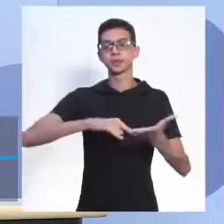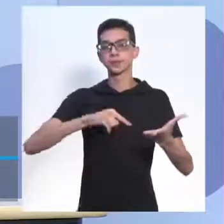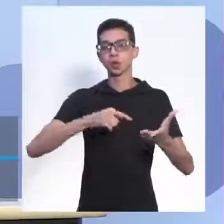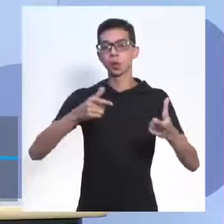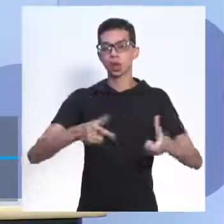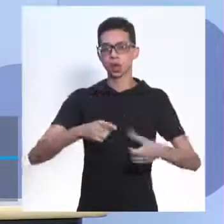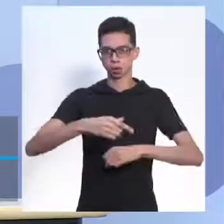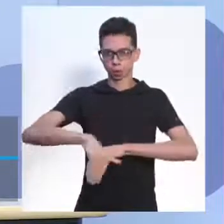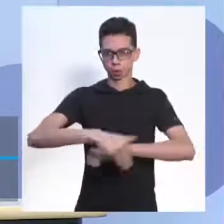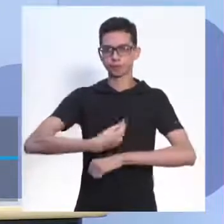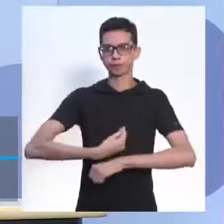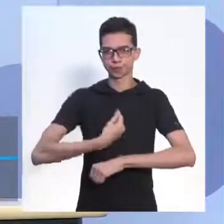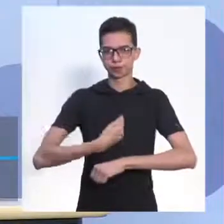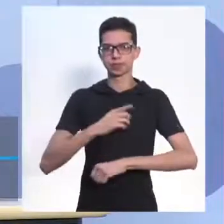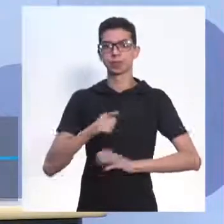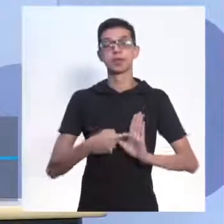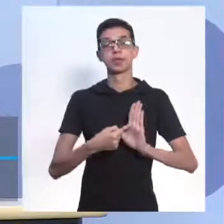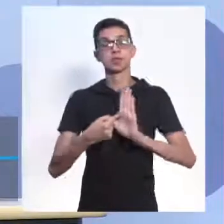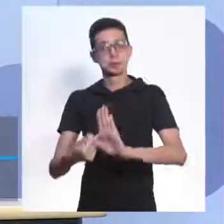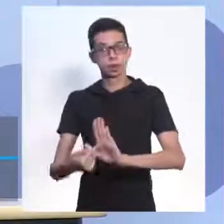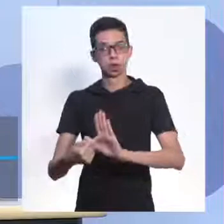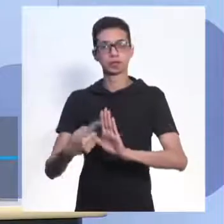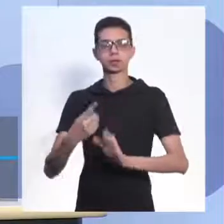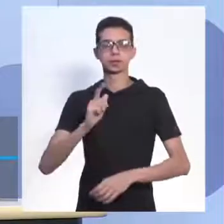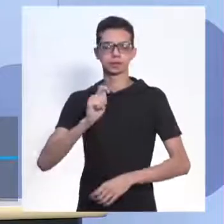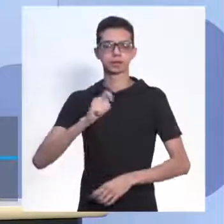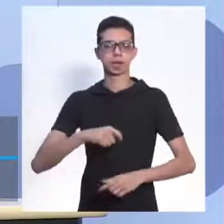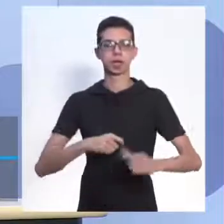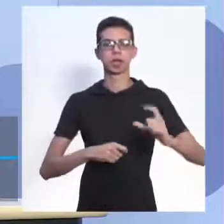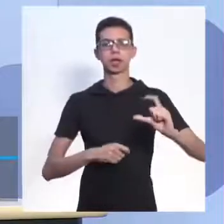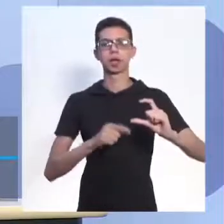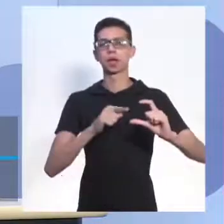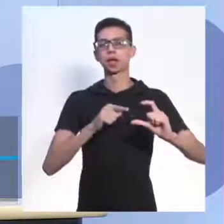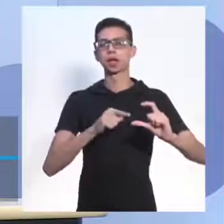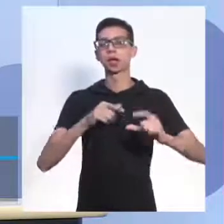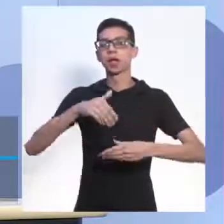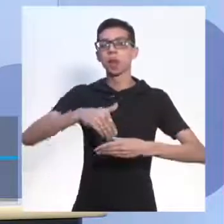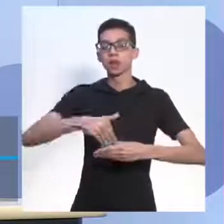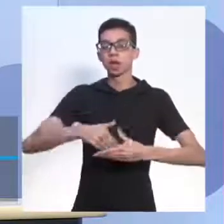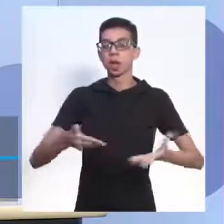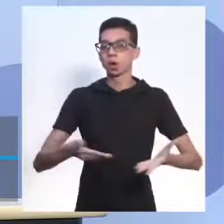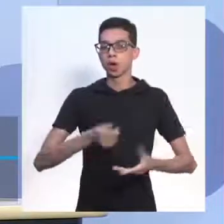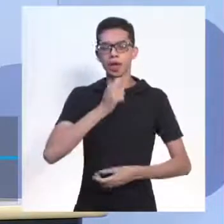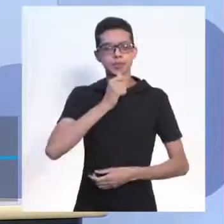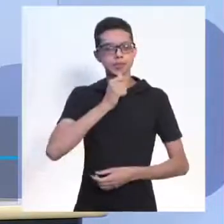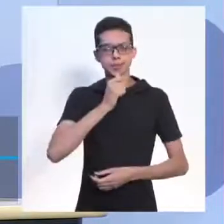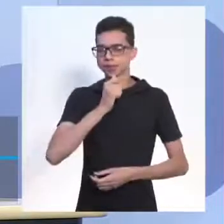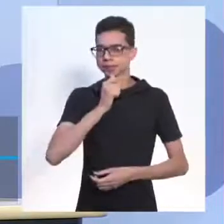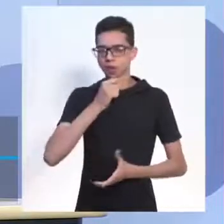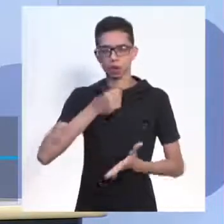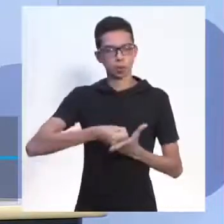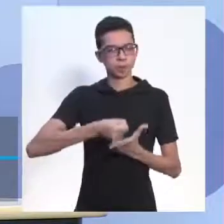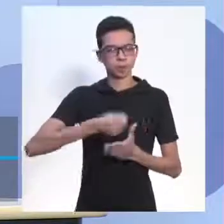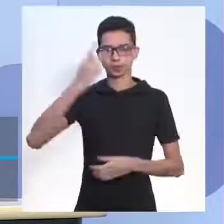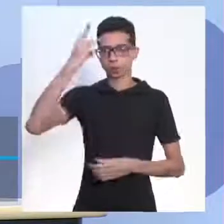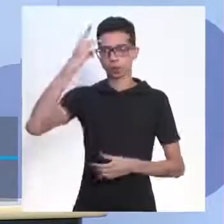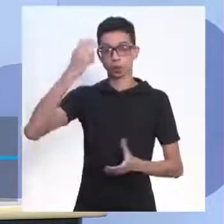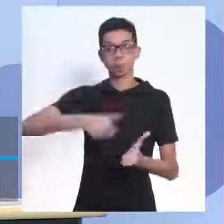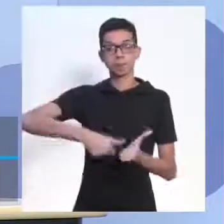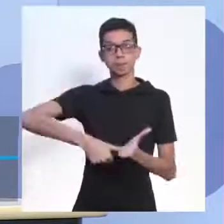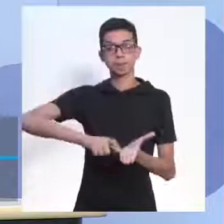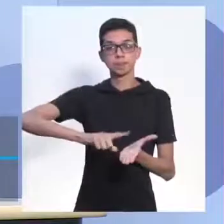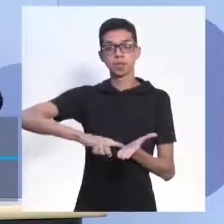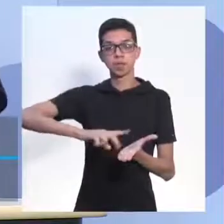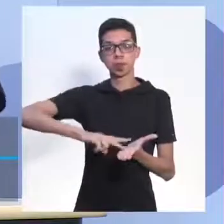já tira lá o seu título de eleitor esse ano em São Paulo cidade ainda não é obrigatório a biometria Mas você nós vamos